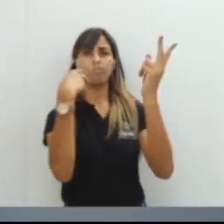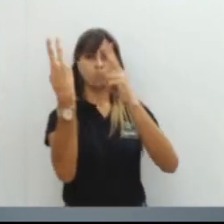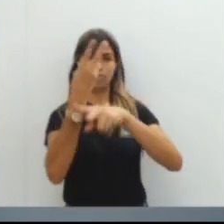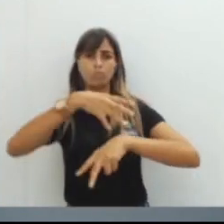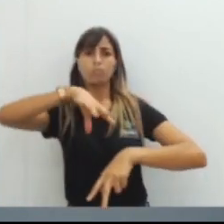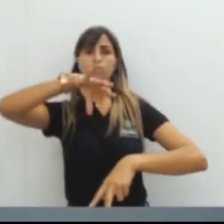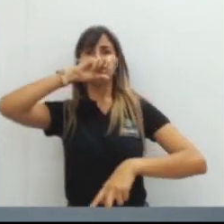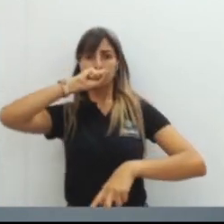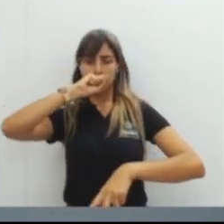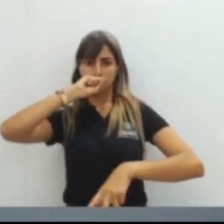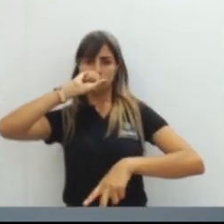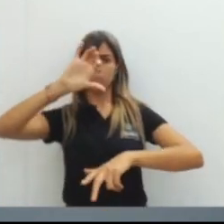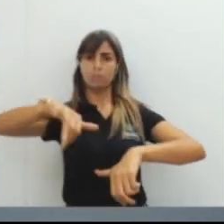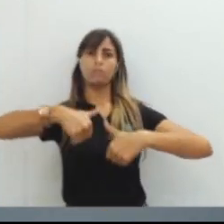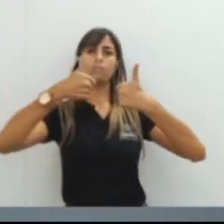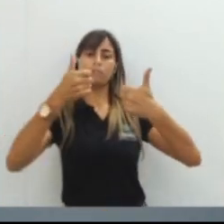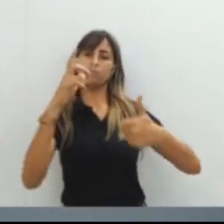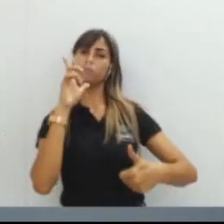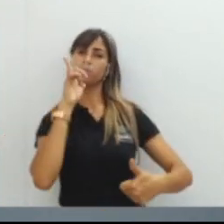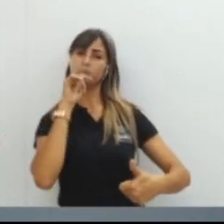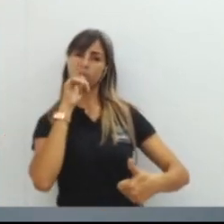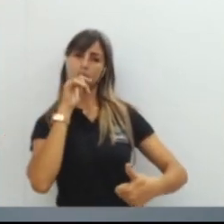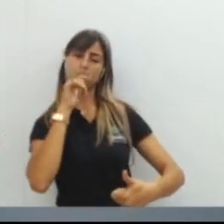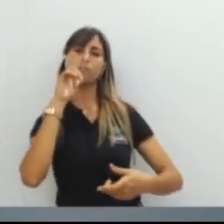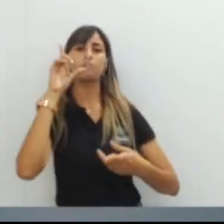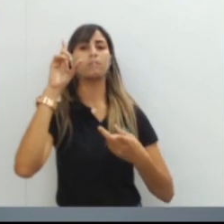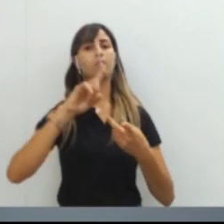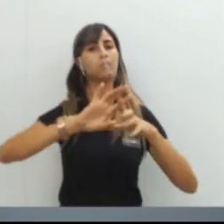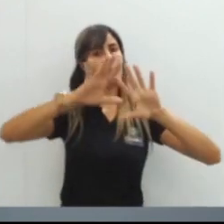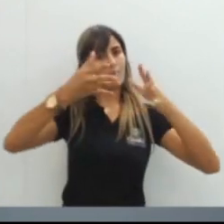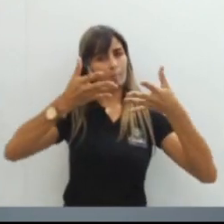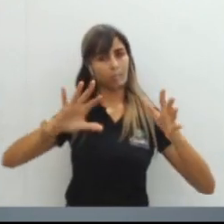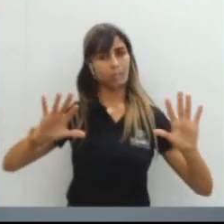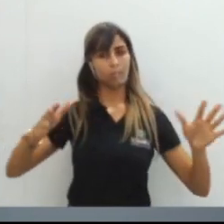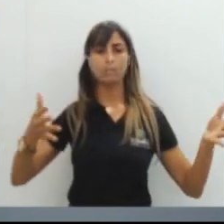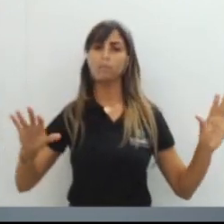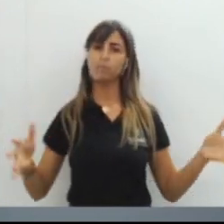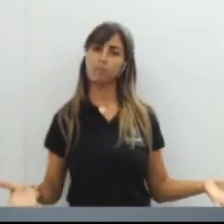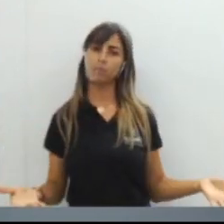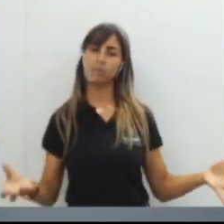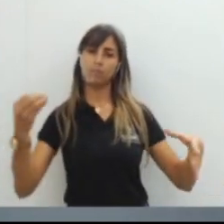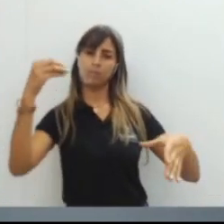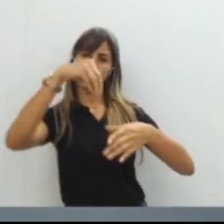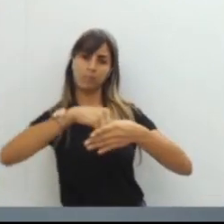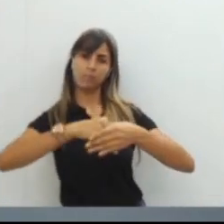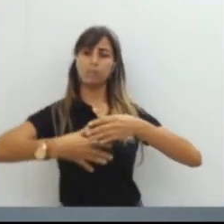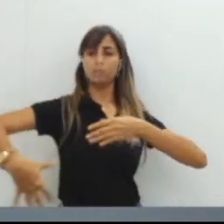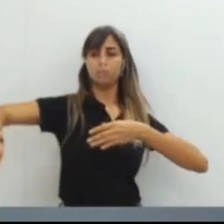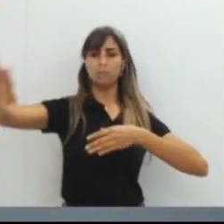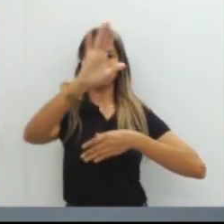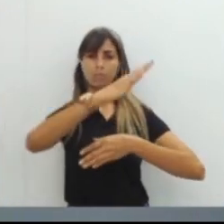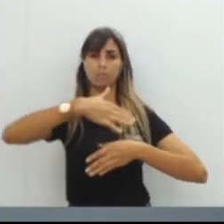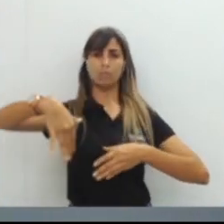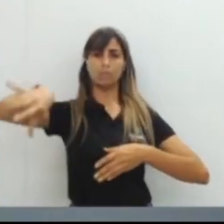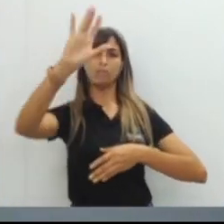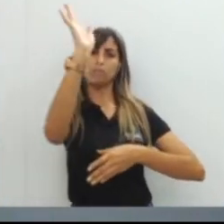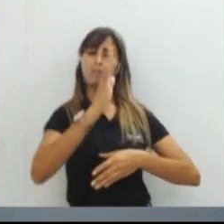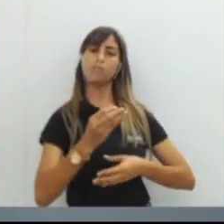respira, né? As águas interiores que são aquelas que estão dentro do território brasileiro,